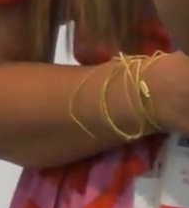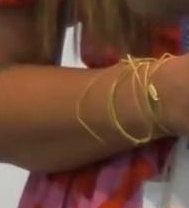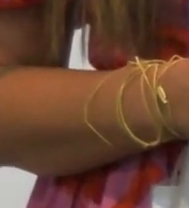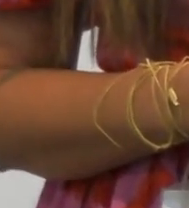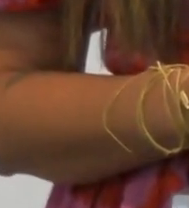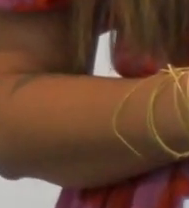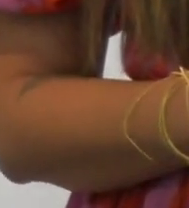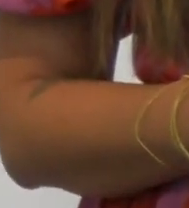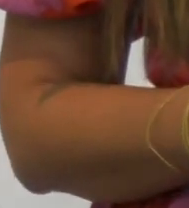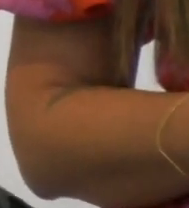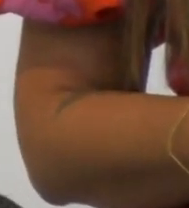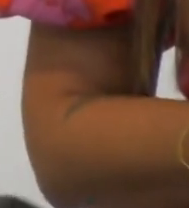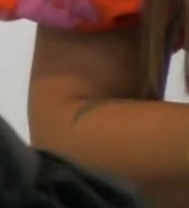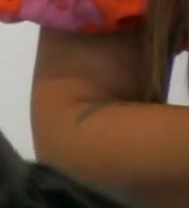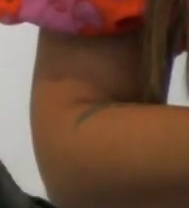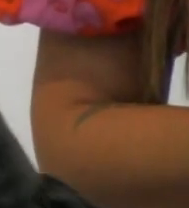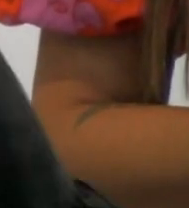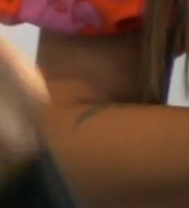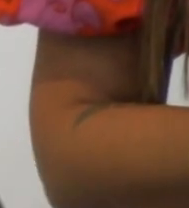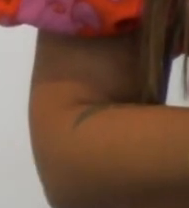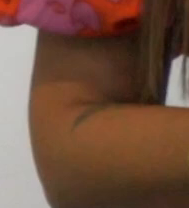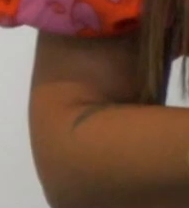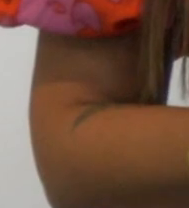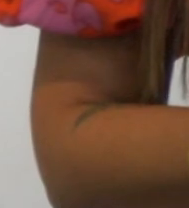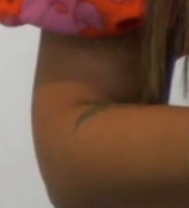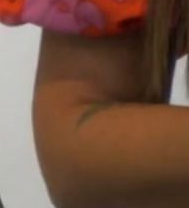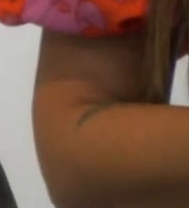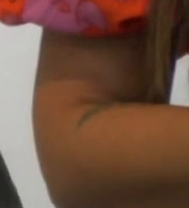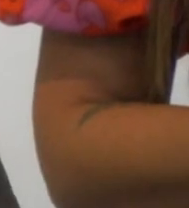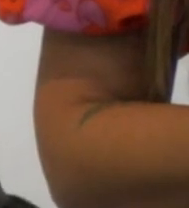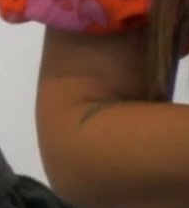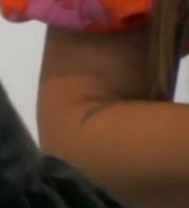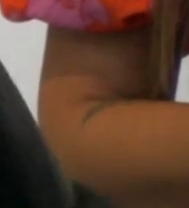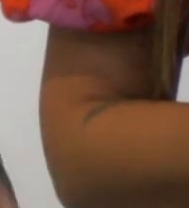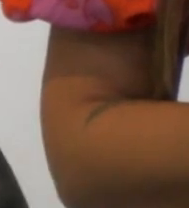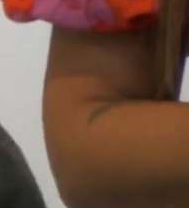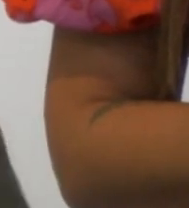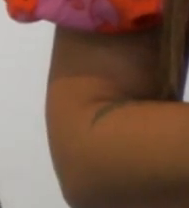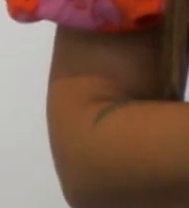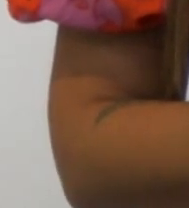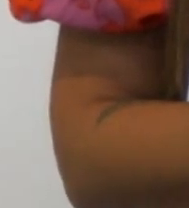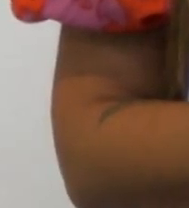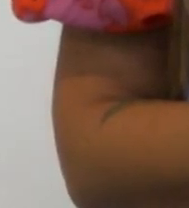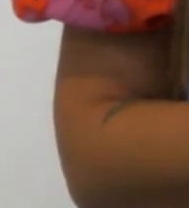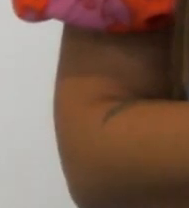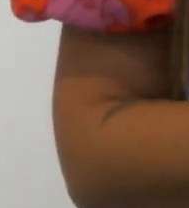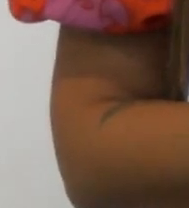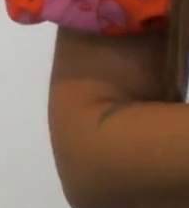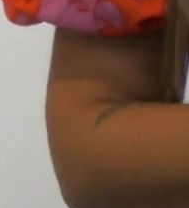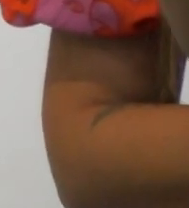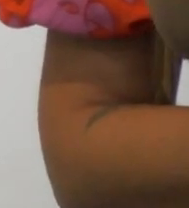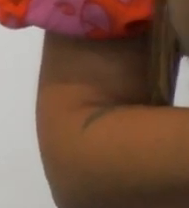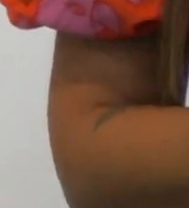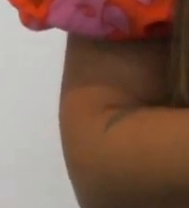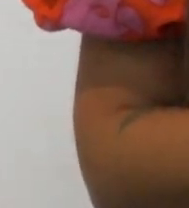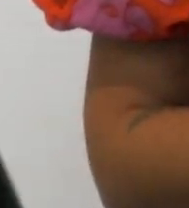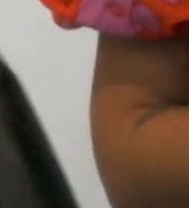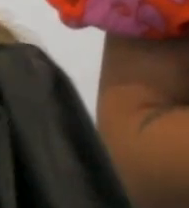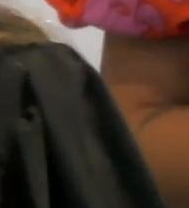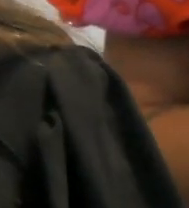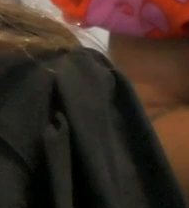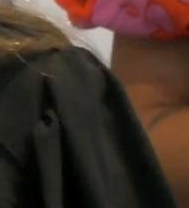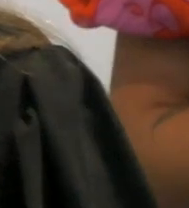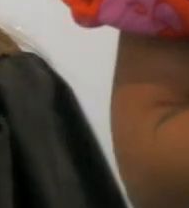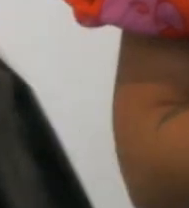conseguia ele não conseguia ele não conseguia abrir a boca a questão de dentista pros autistas é muito sensível vocês sabem